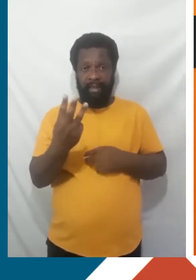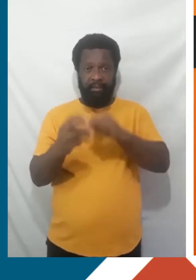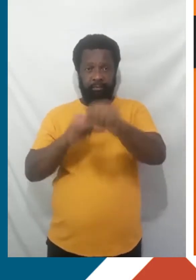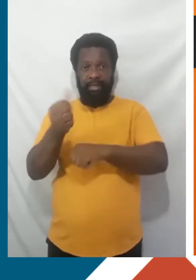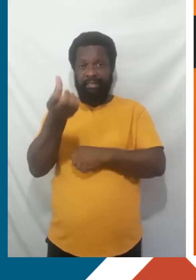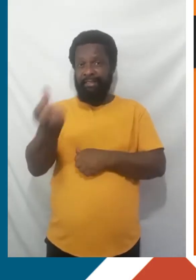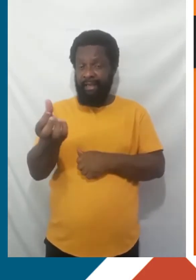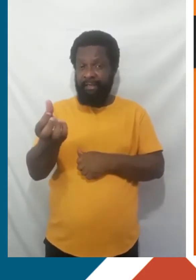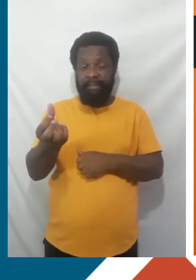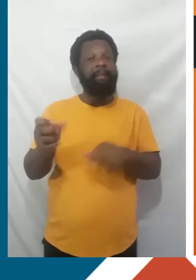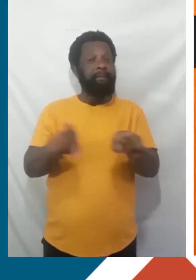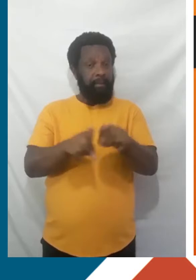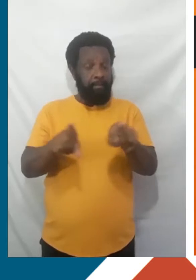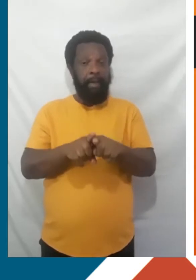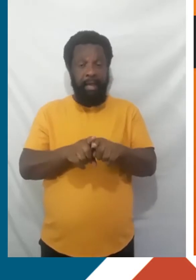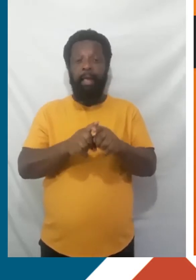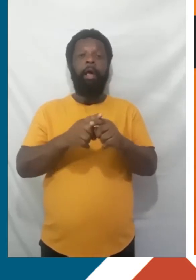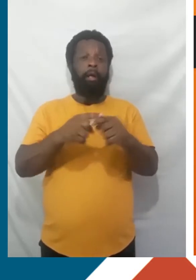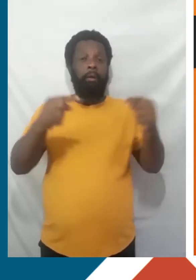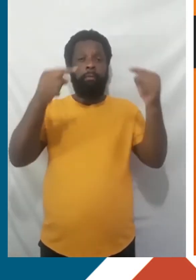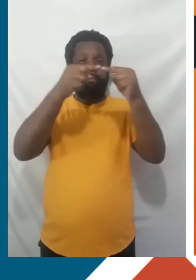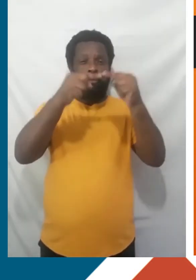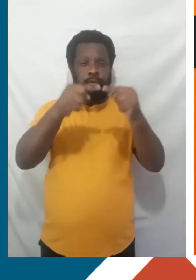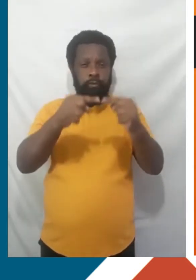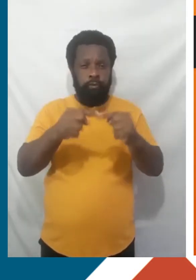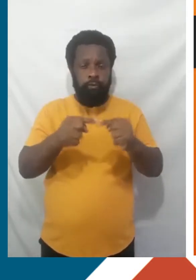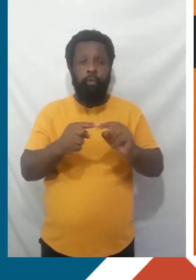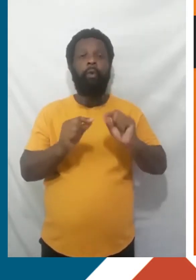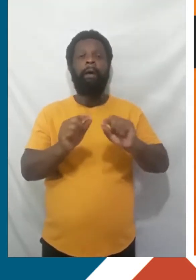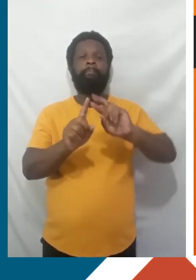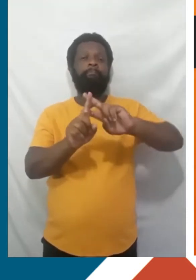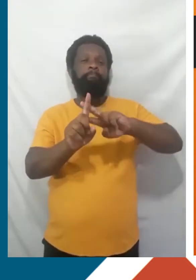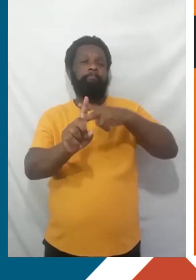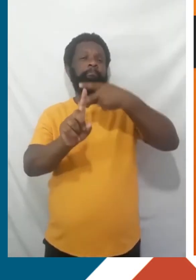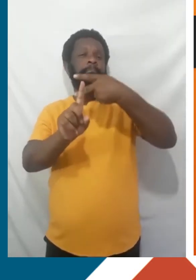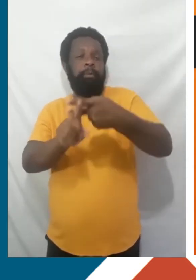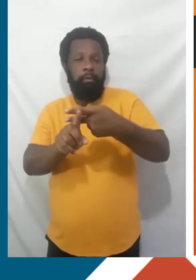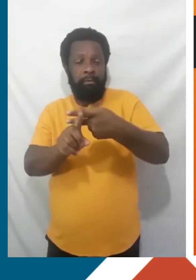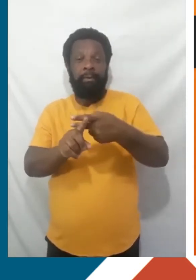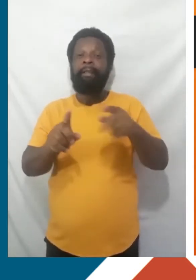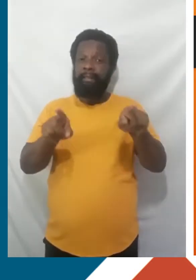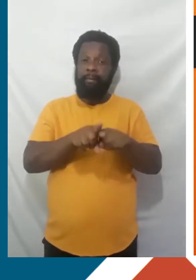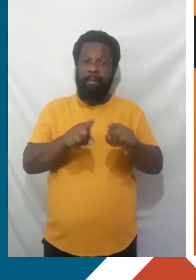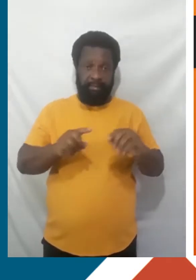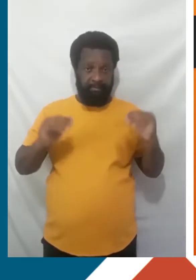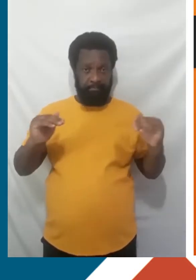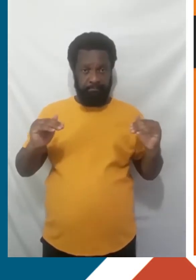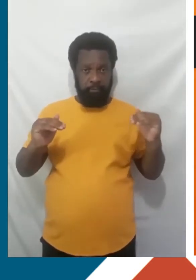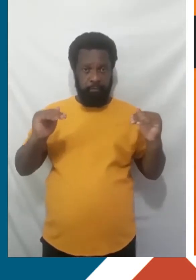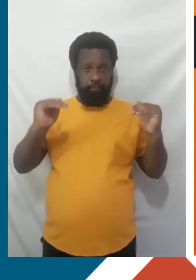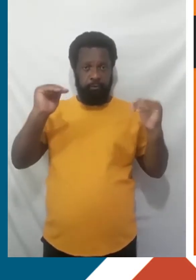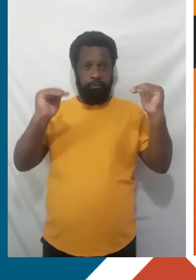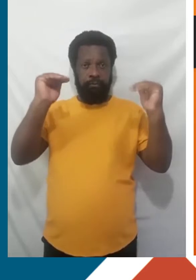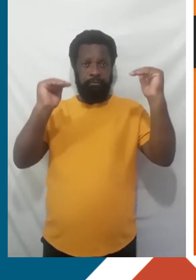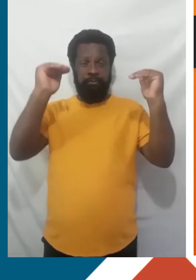também resultaria que a quantidade de maneiras diferentes de se vestir passaria a ser o dobro, ou seja, também há uma